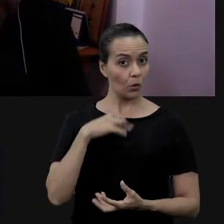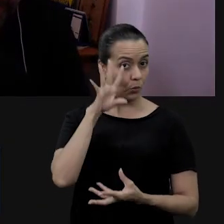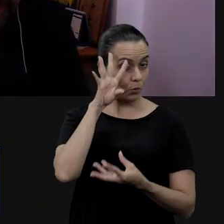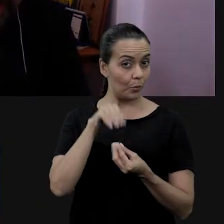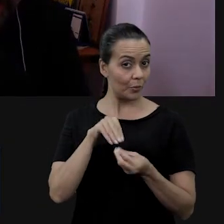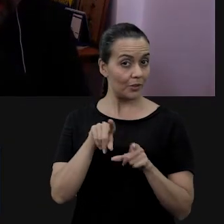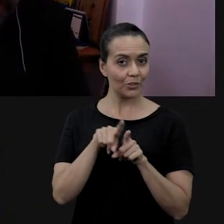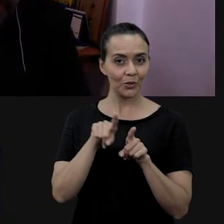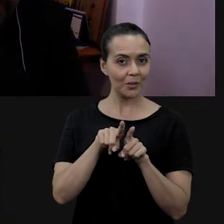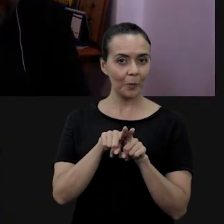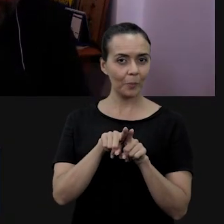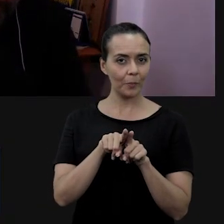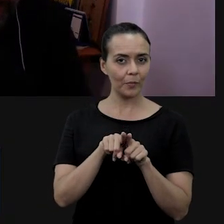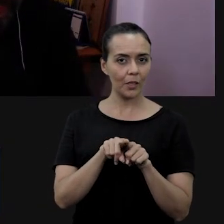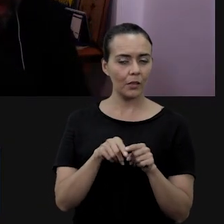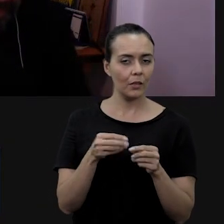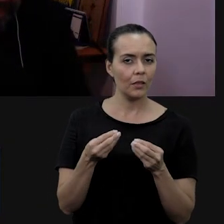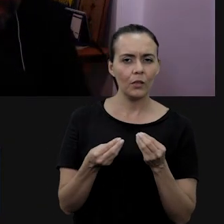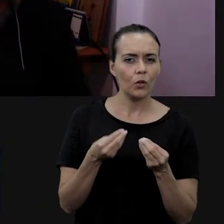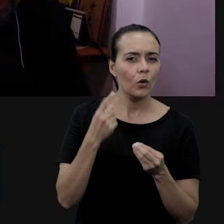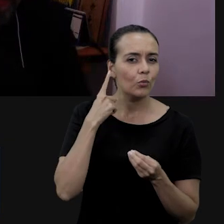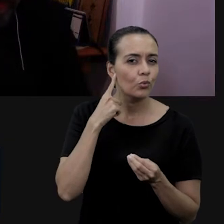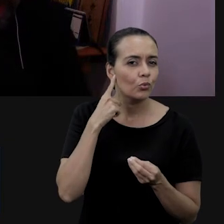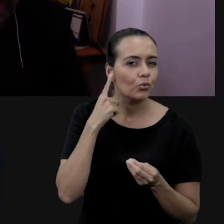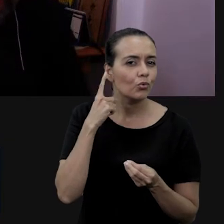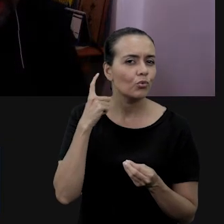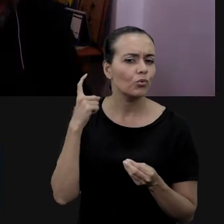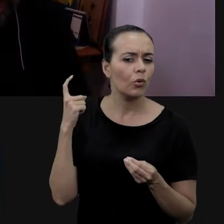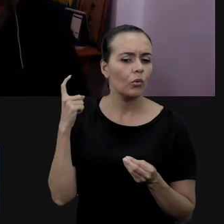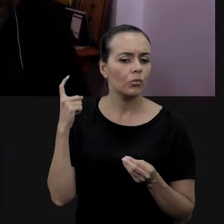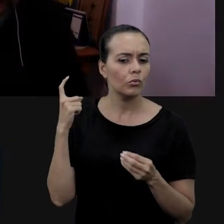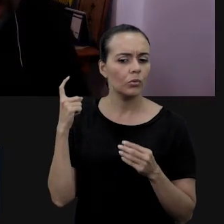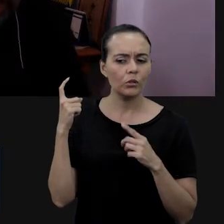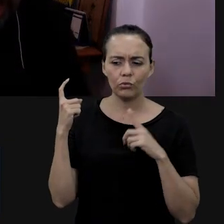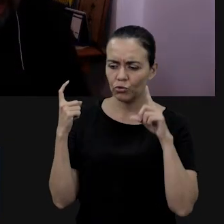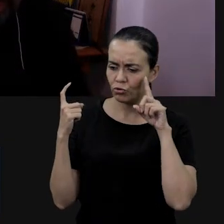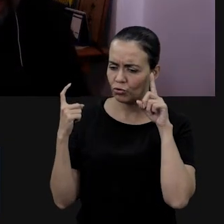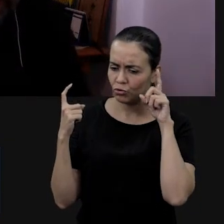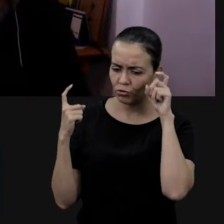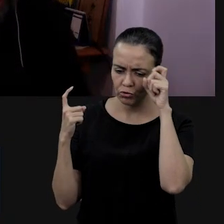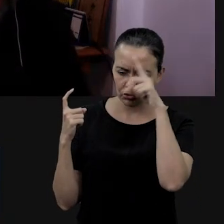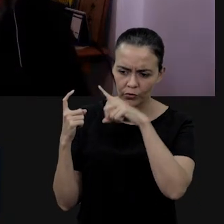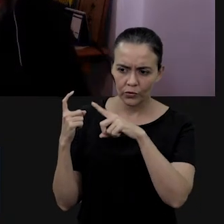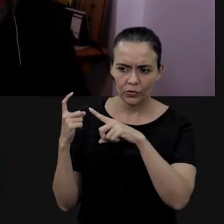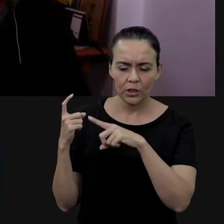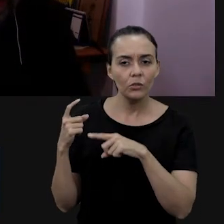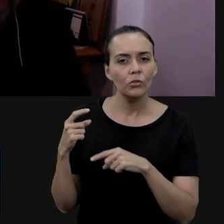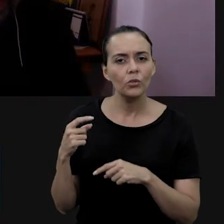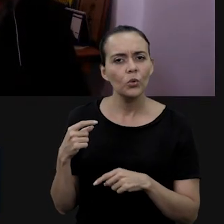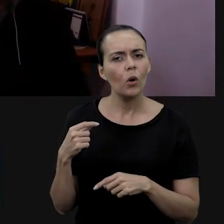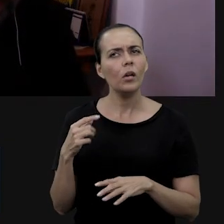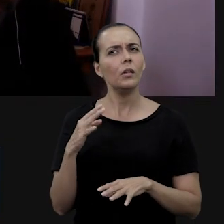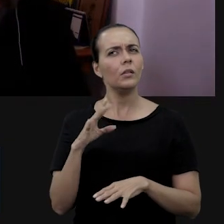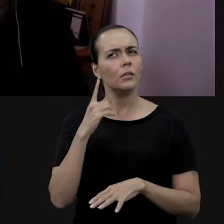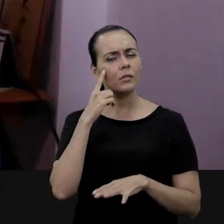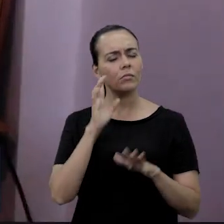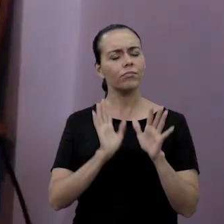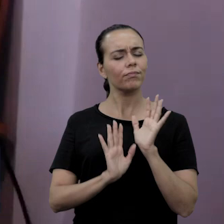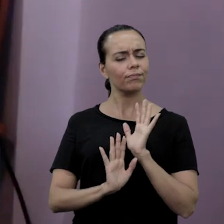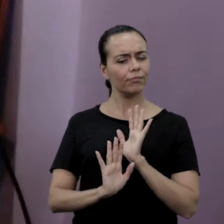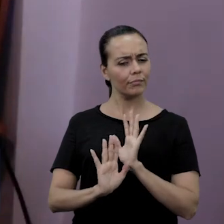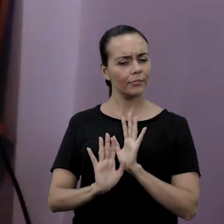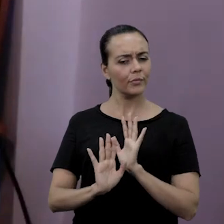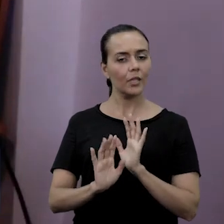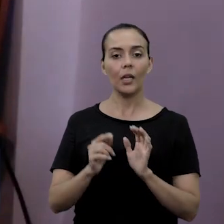eu compreendi também o som direto e as dificuldades e comecei a fazer também o som direto. Então, quando eu concluí meu